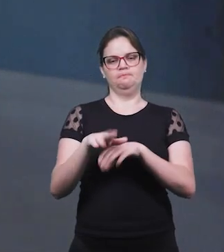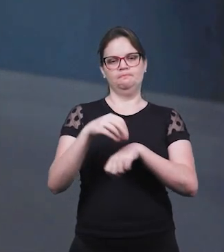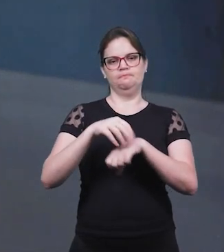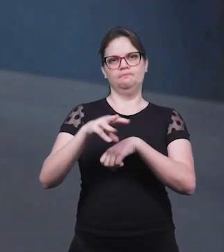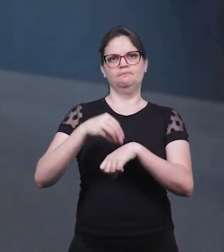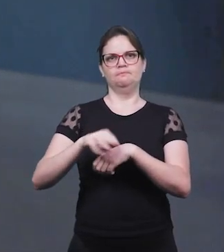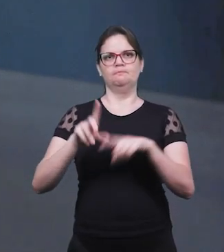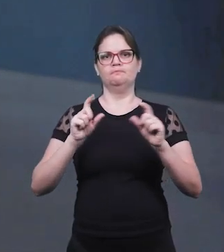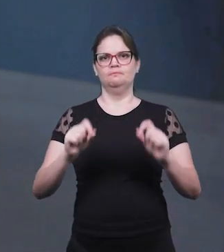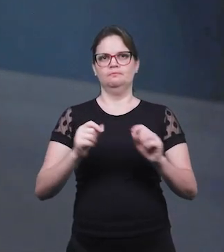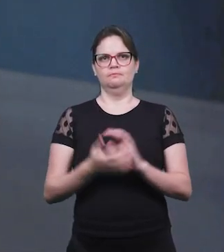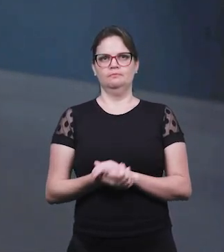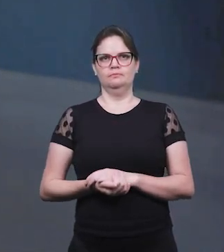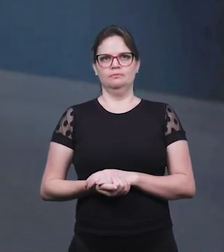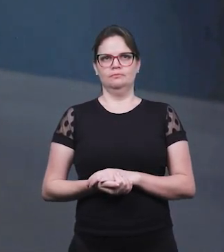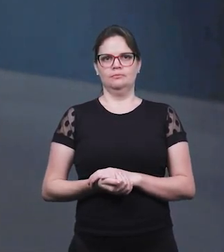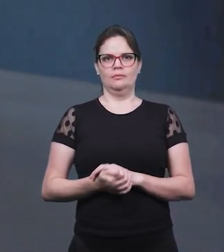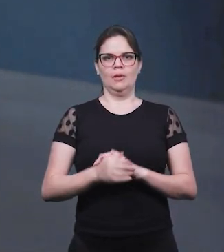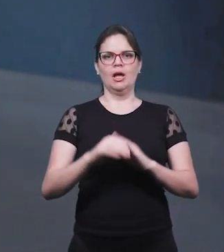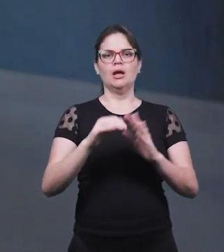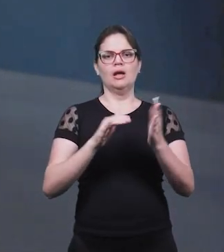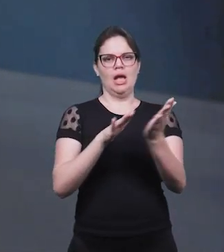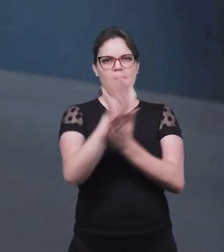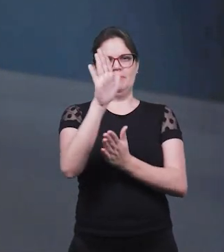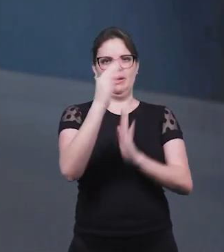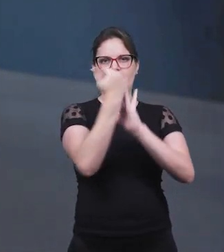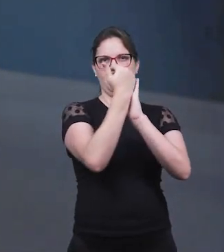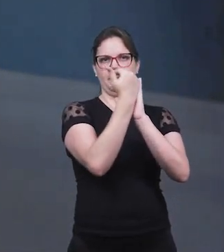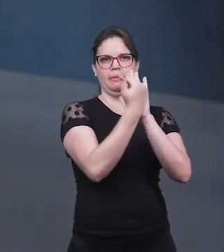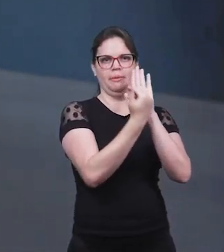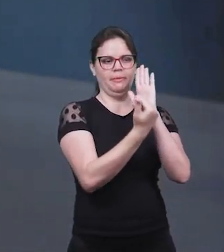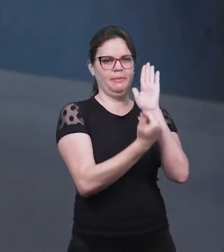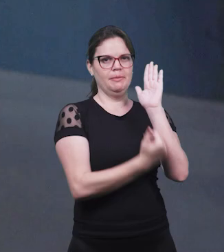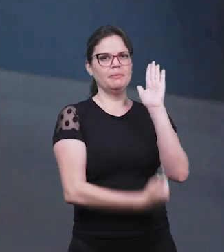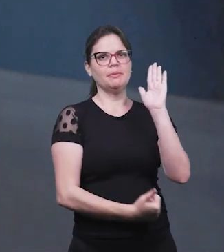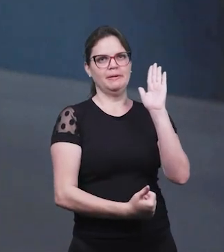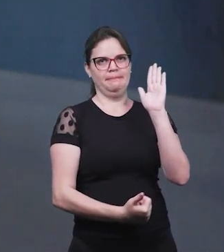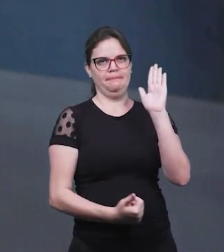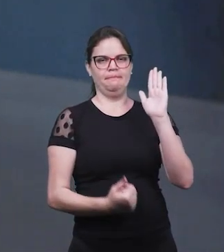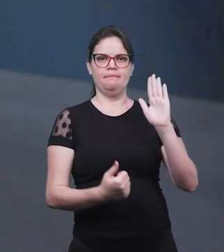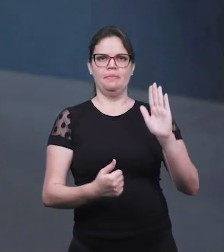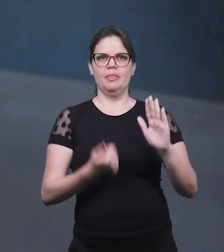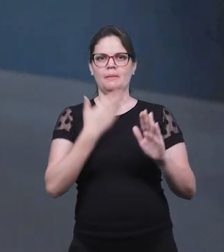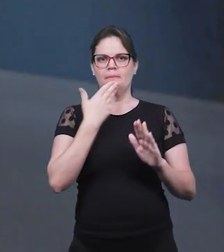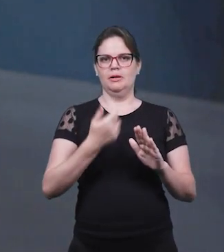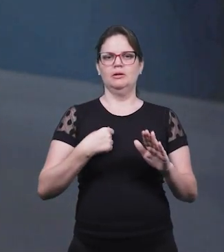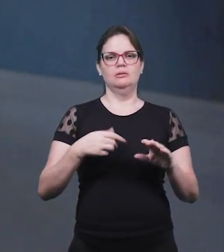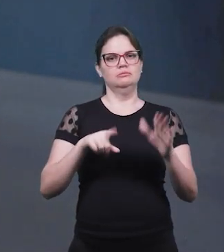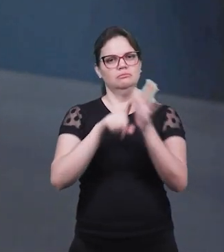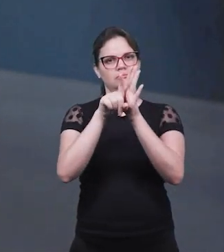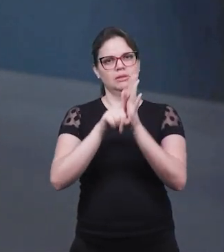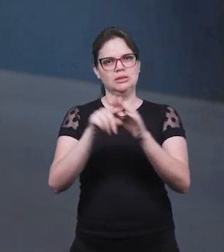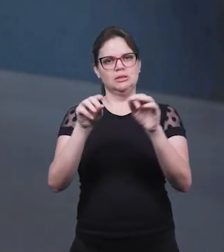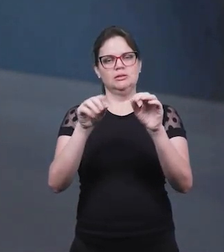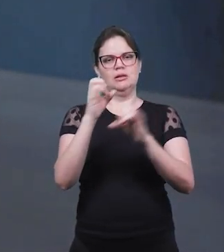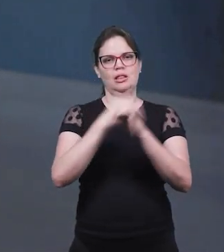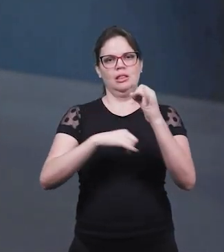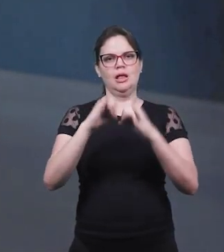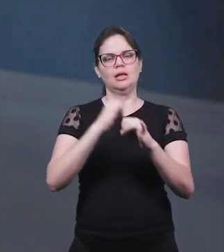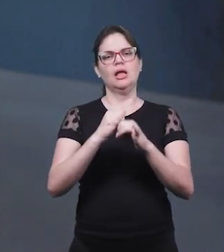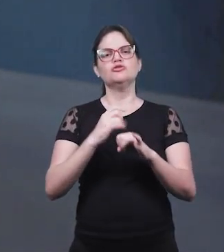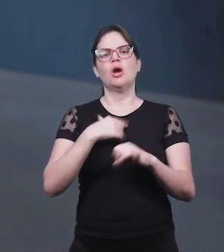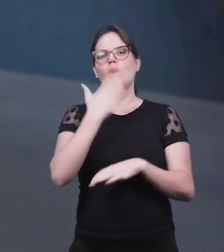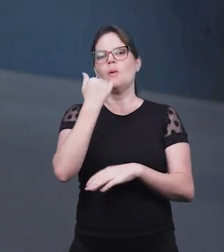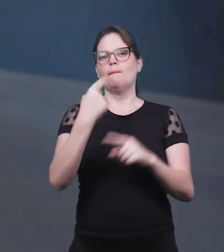que imprima, que a lista ela é extensa, né? Então, é muito fácil, na internet, alimentos